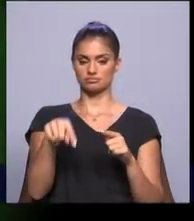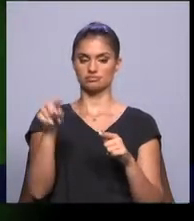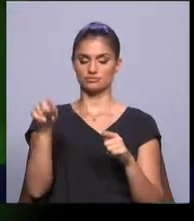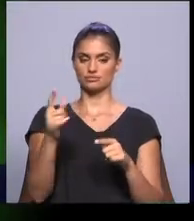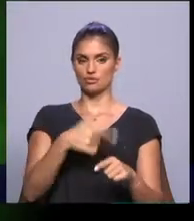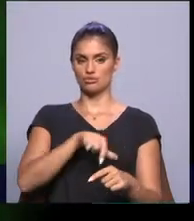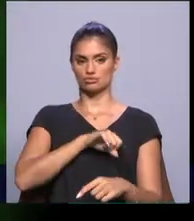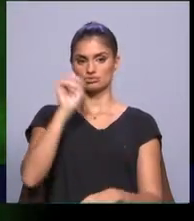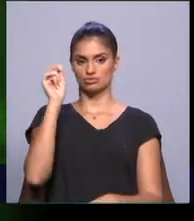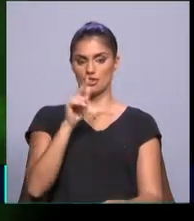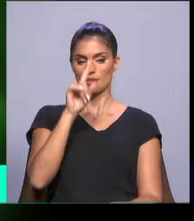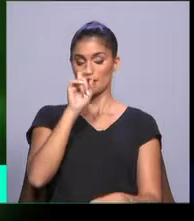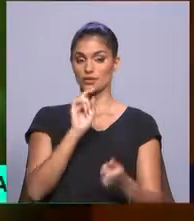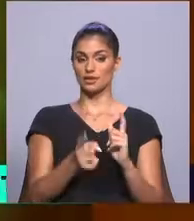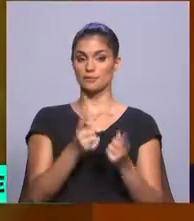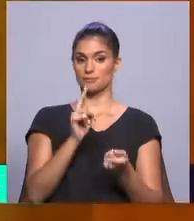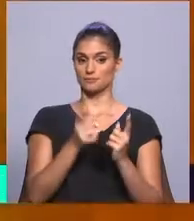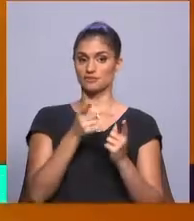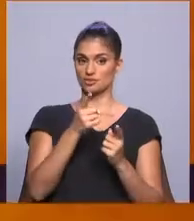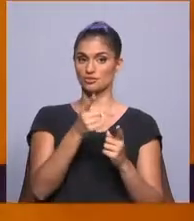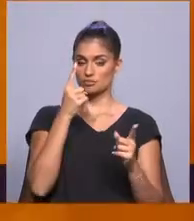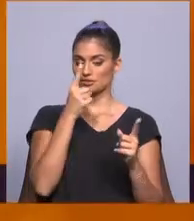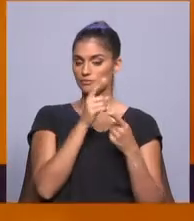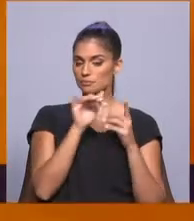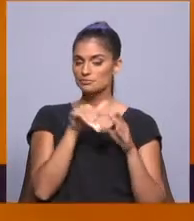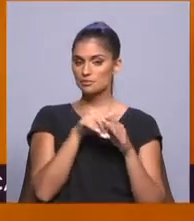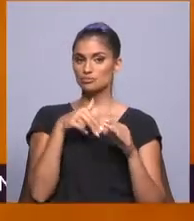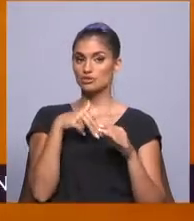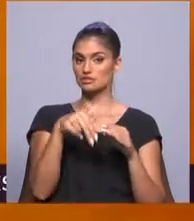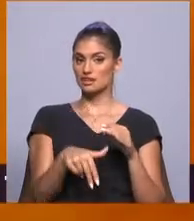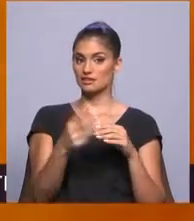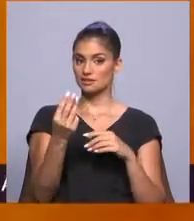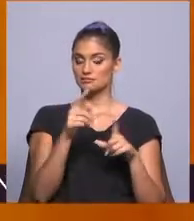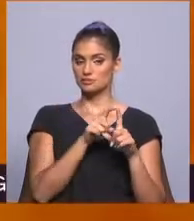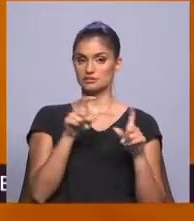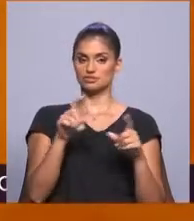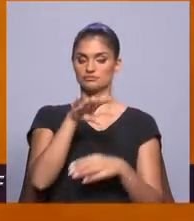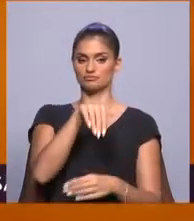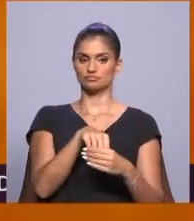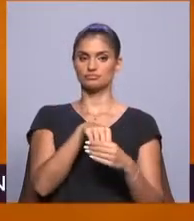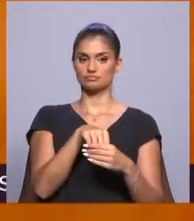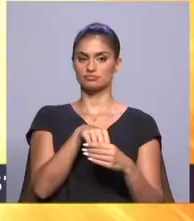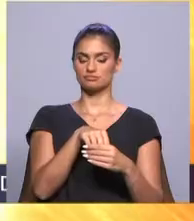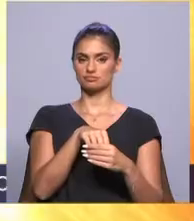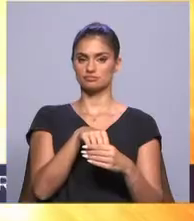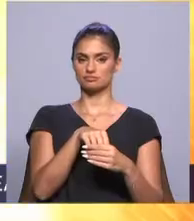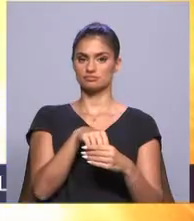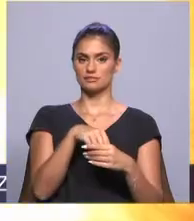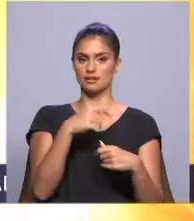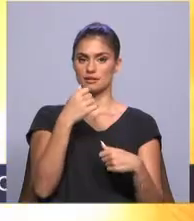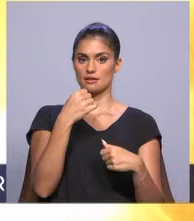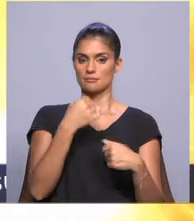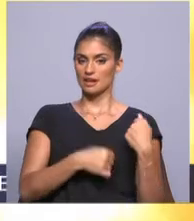nosso Sol. Lembrar o seguinte, esta missão tem participação portuguesa. Há 3 empresas que estão envolvidas nesta máquina extraordinária